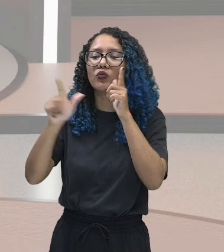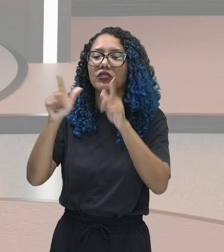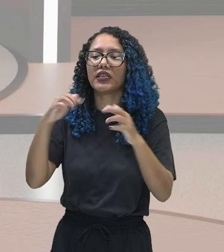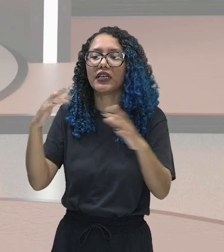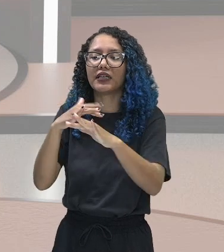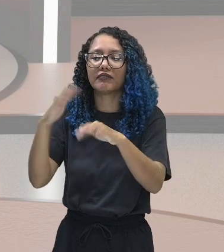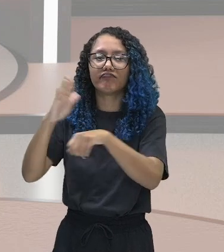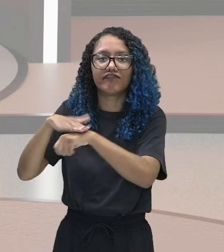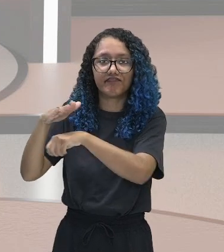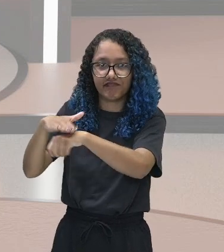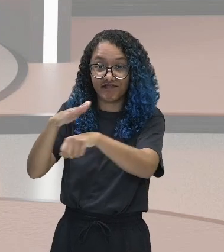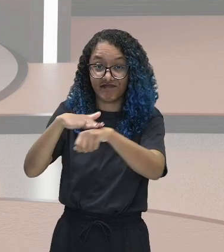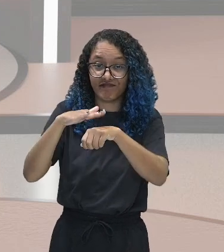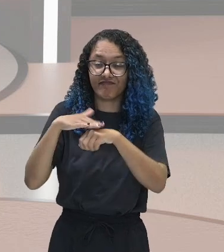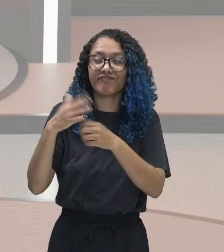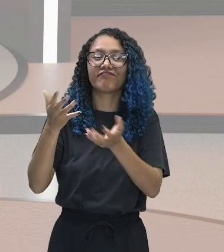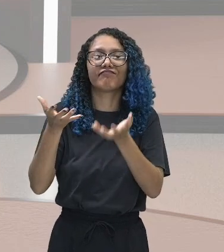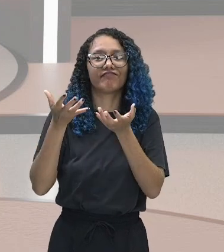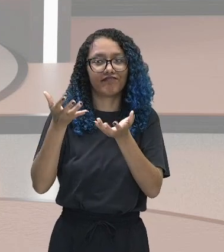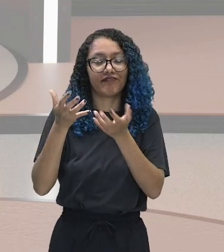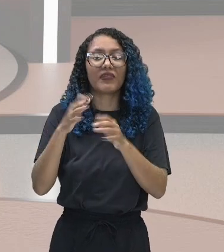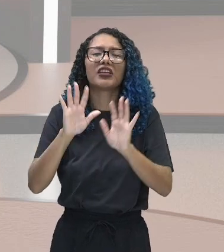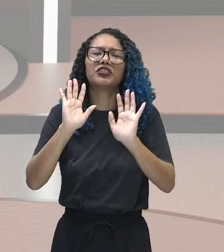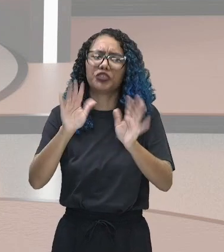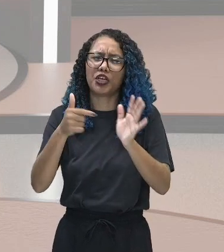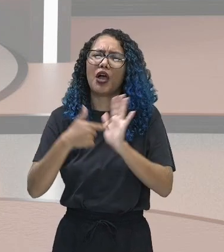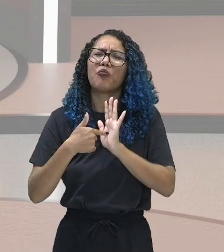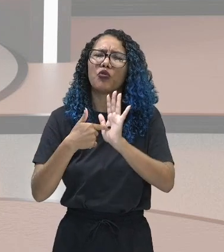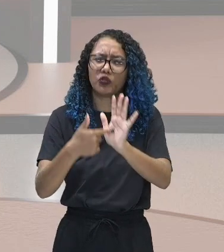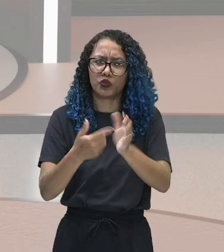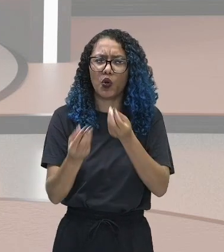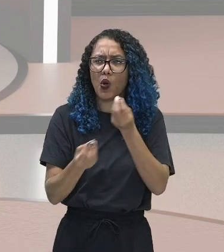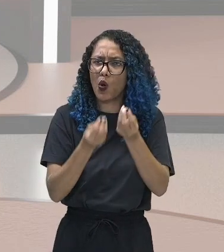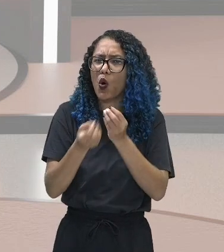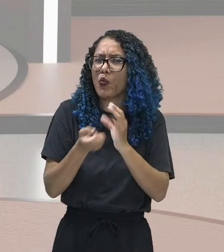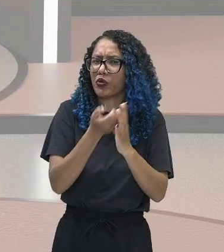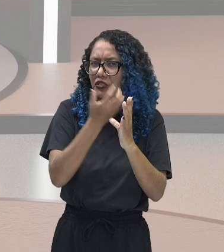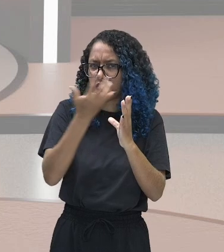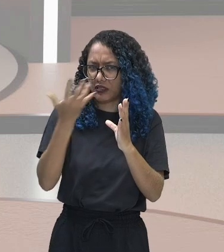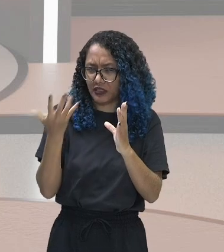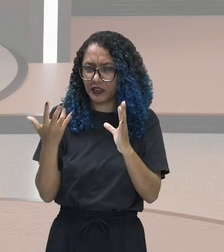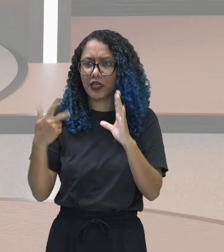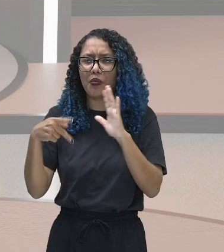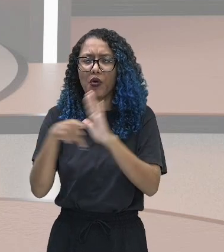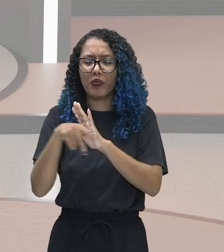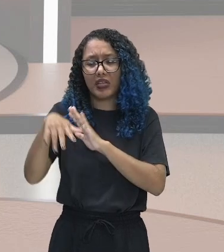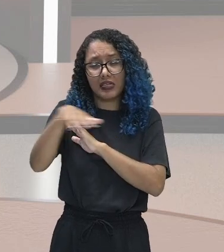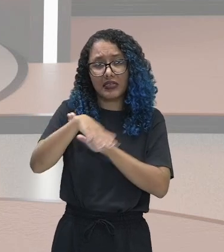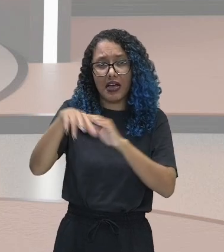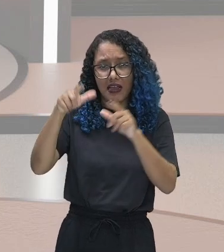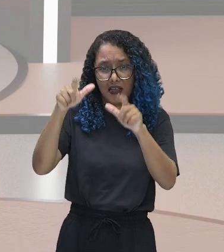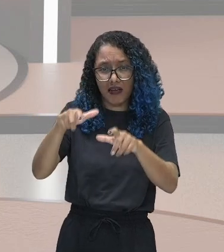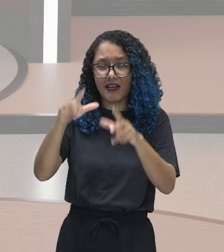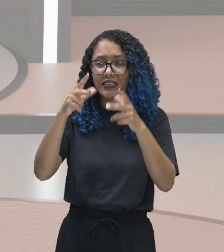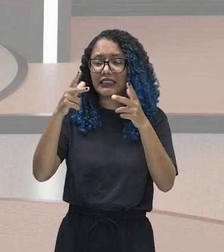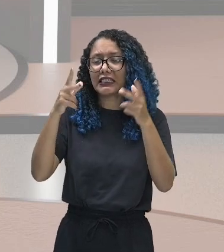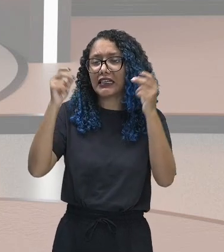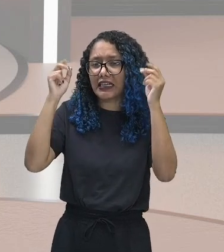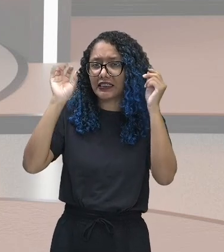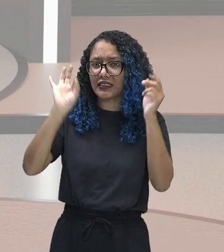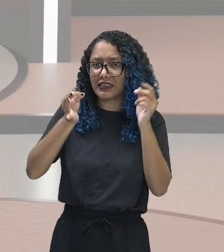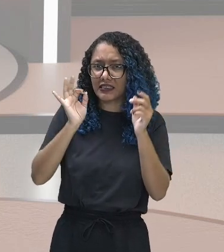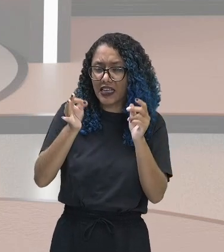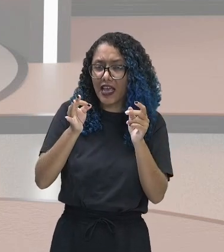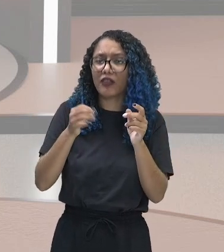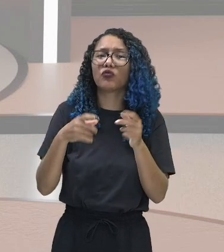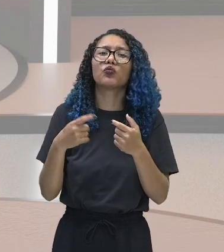lá? A gente já viu, então, as caracterizações dessa parte, então, da Grécia, tá? Povos muito ligados, então, à